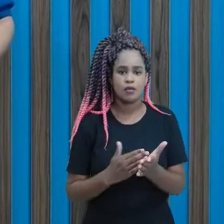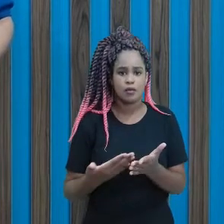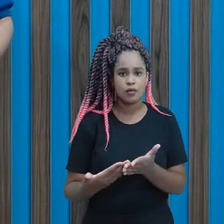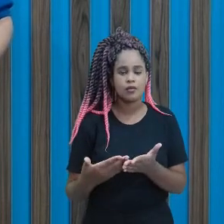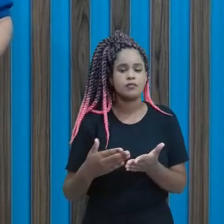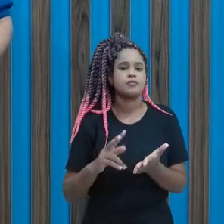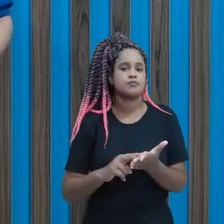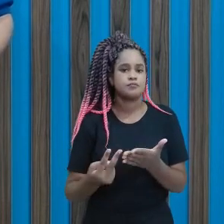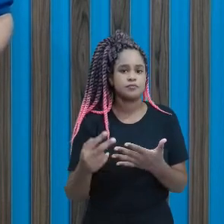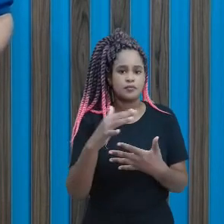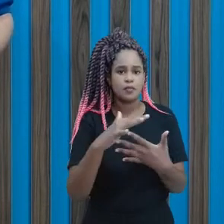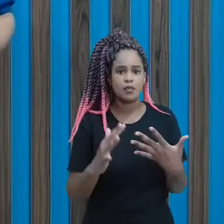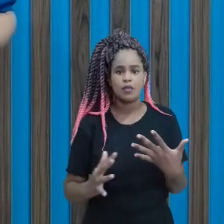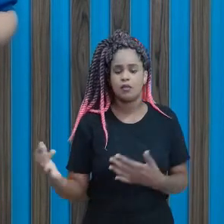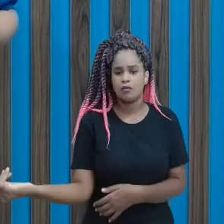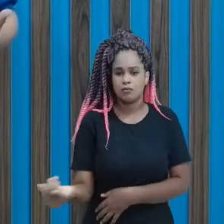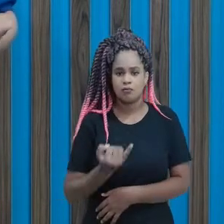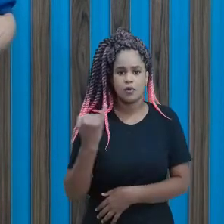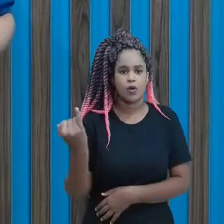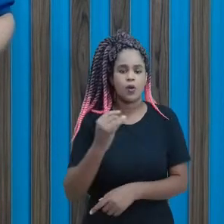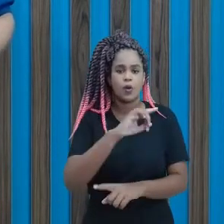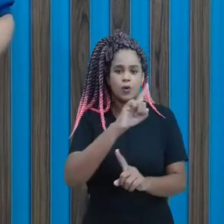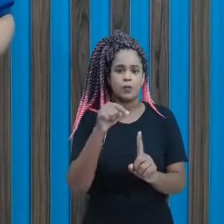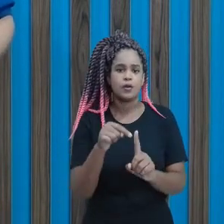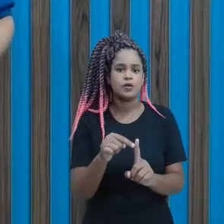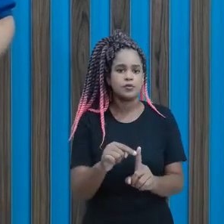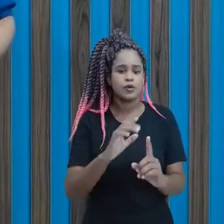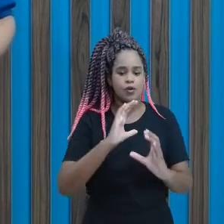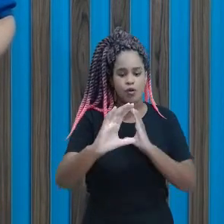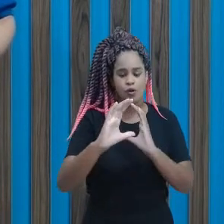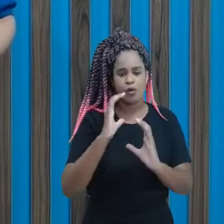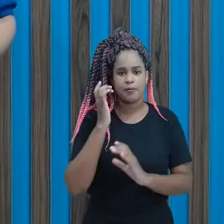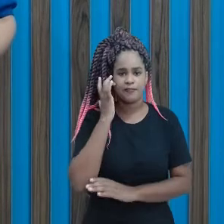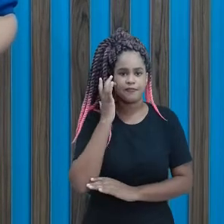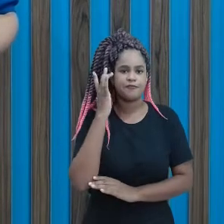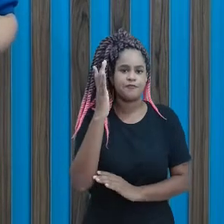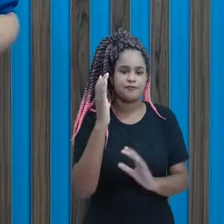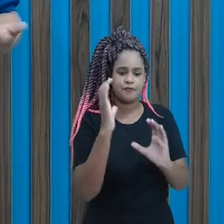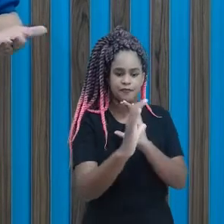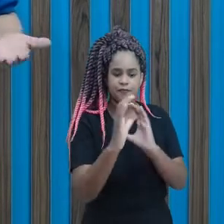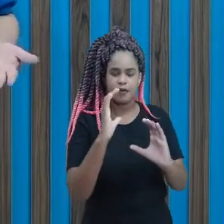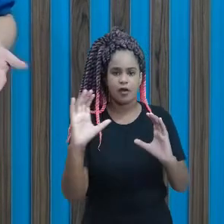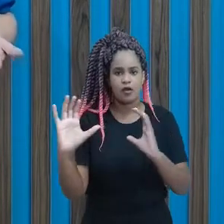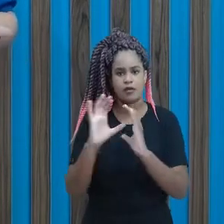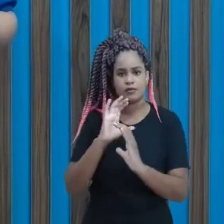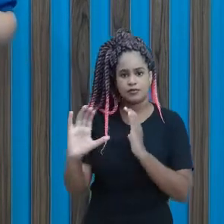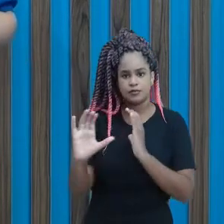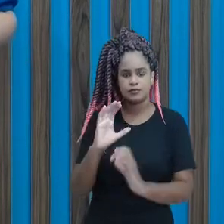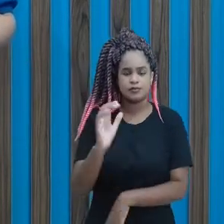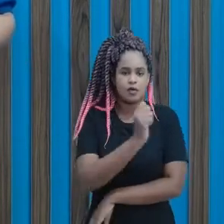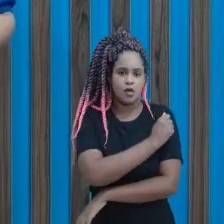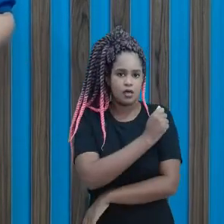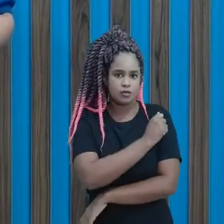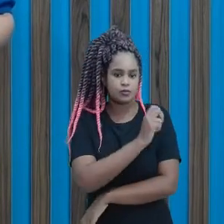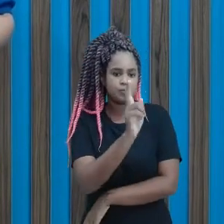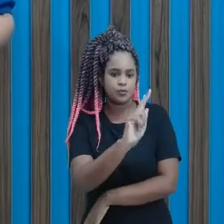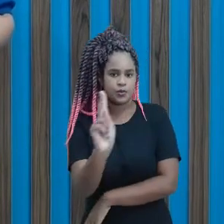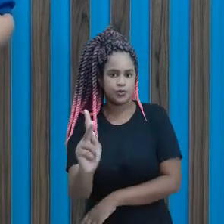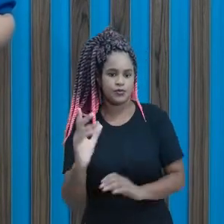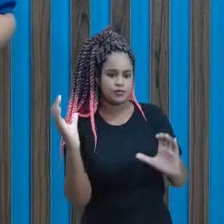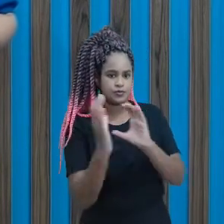muito importante, não é? Para facilitar essa comunicação entre o estudante e o